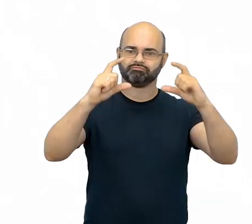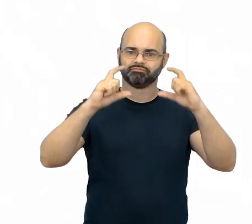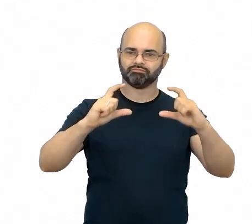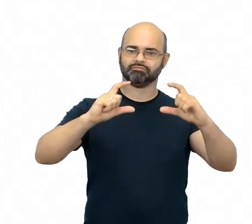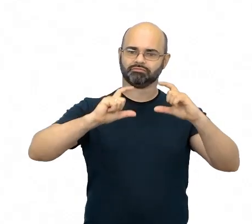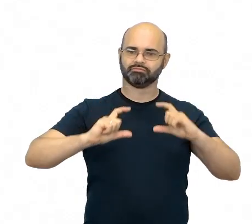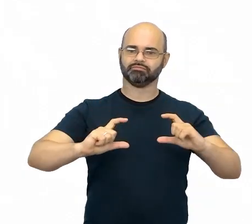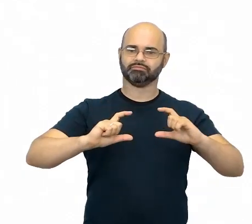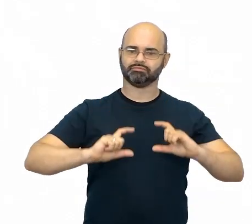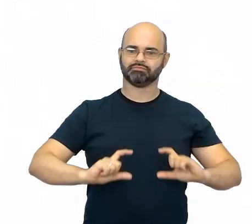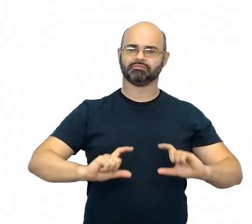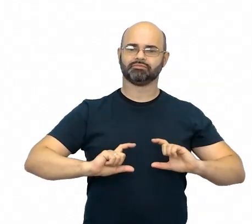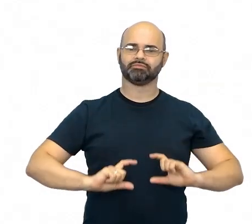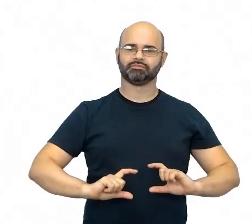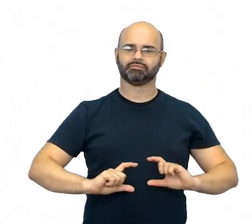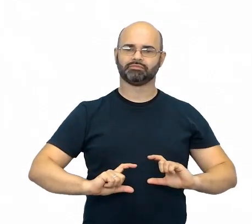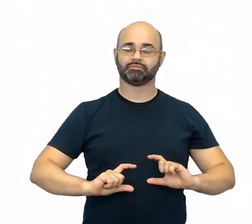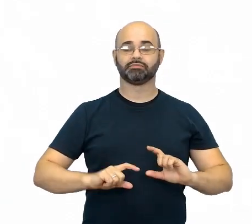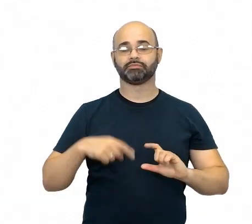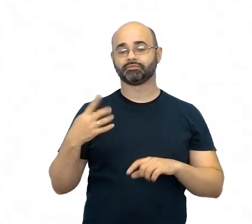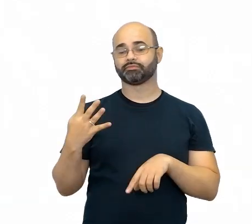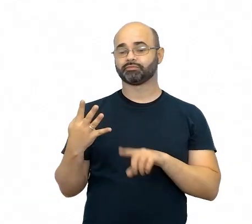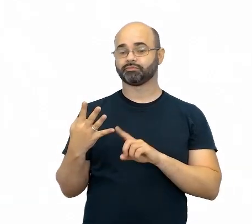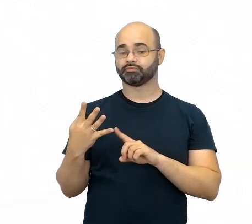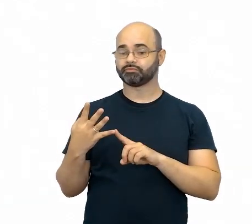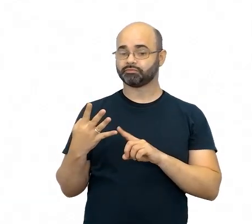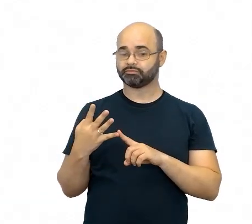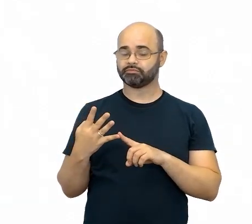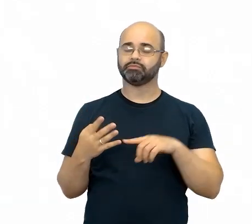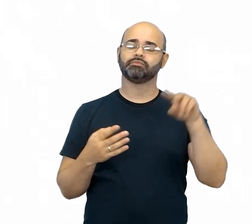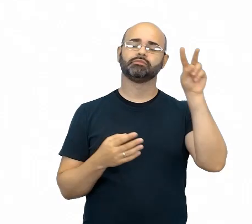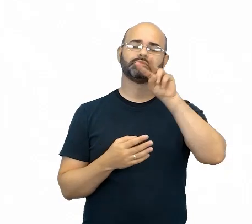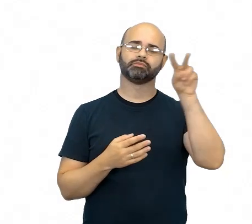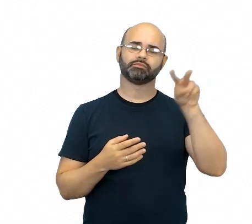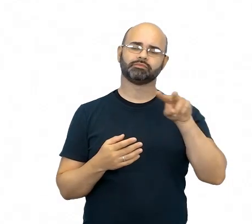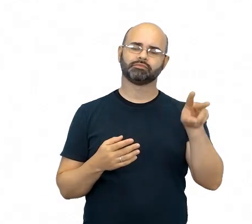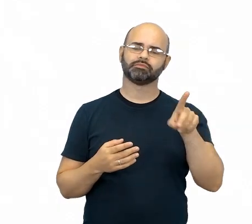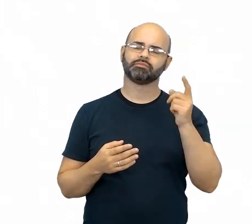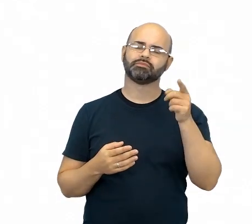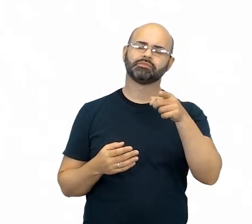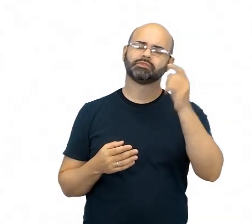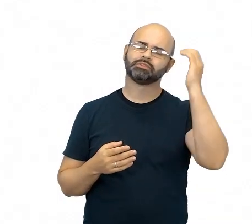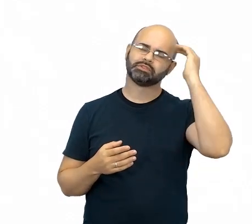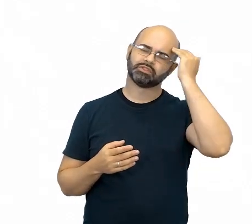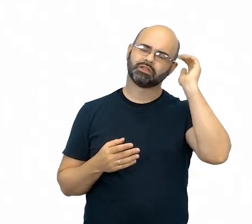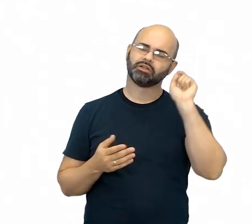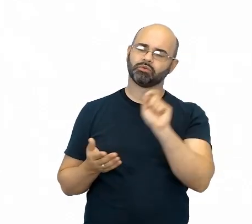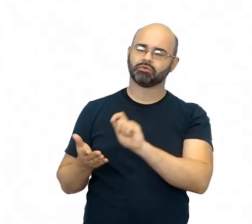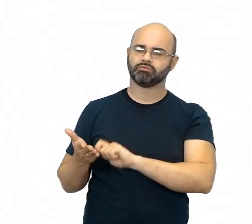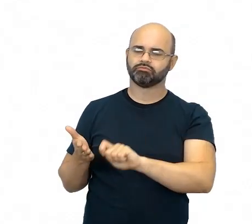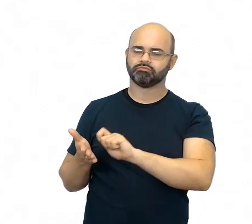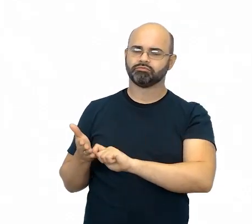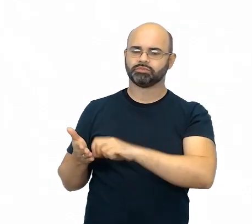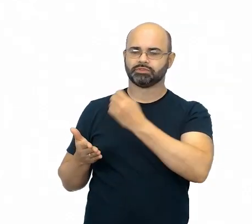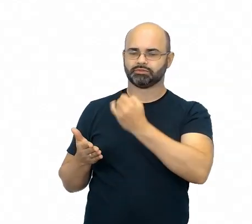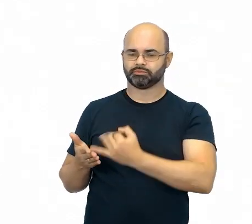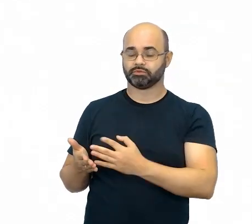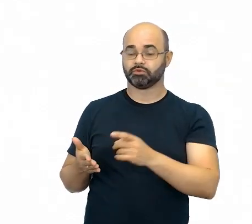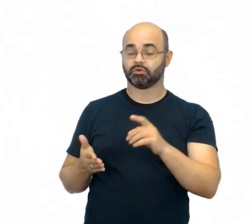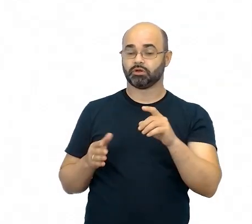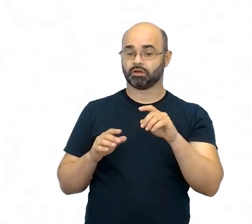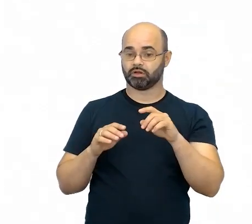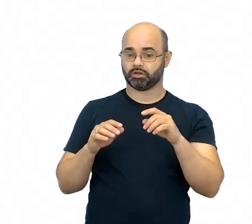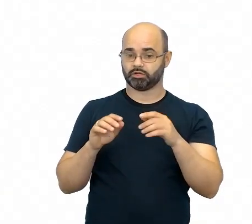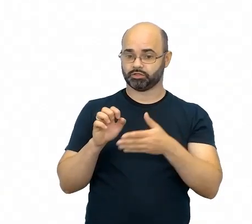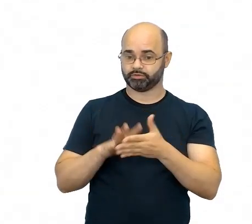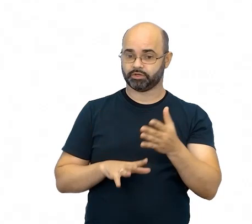a notícia lida e explorada. Nesta atividade 4, desta aula 4,